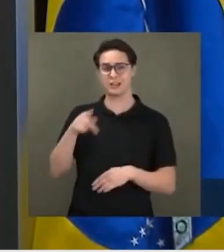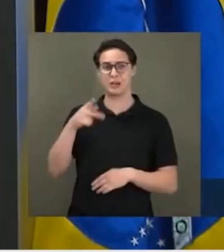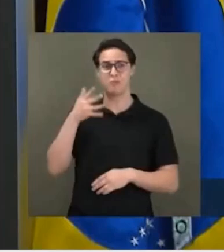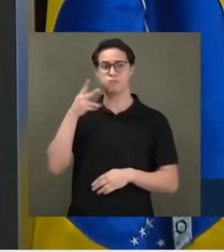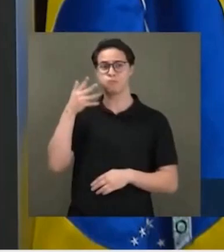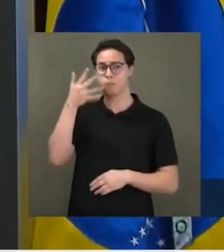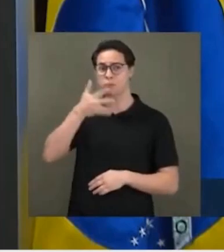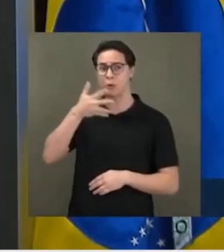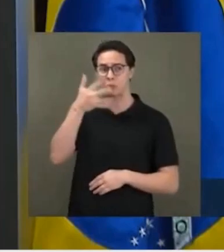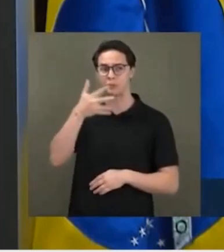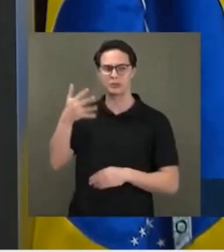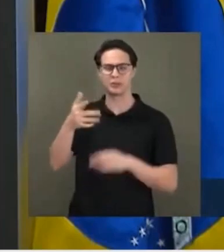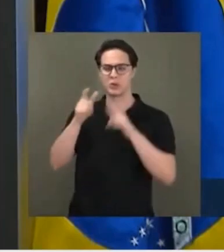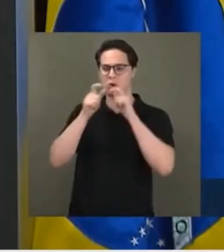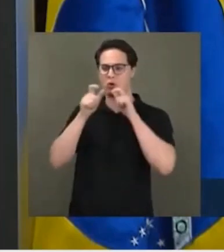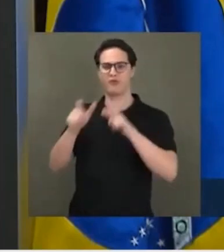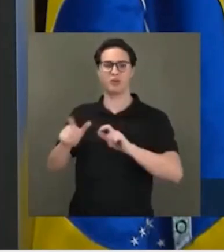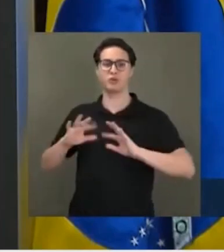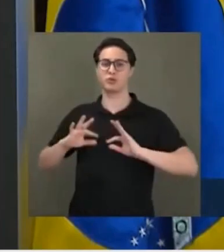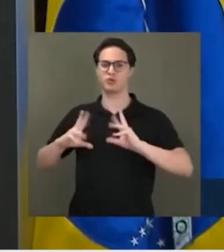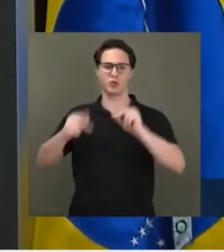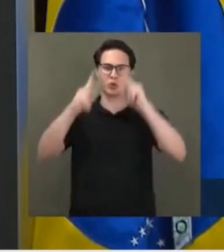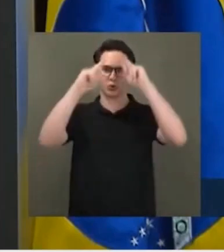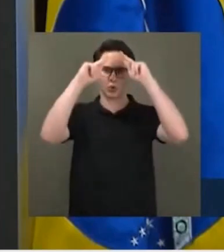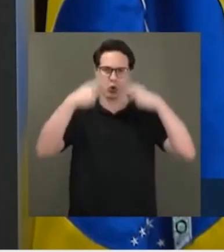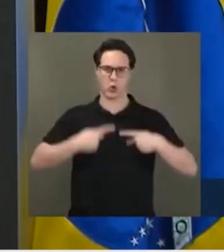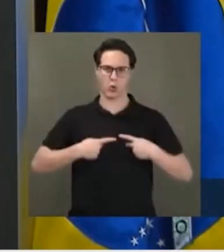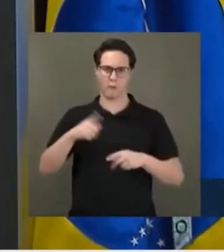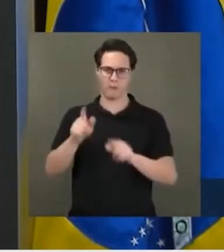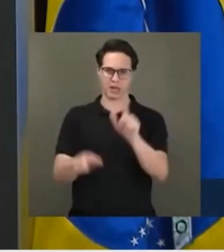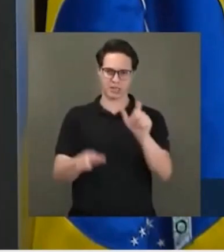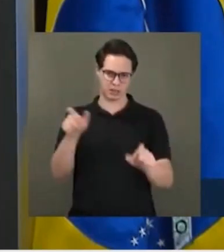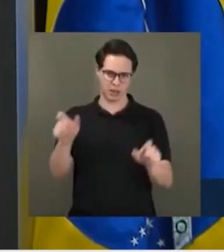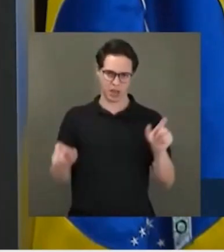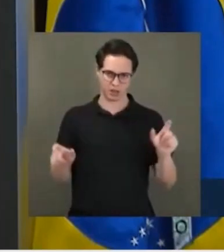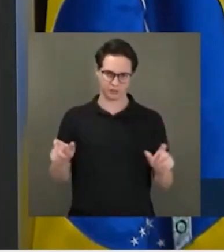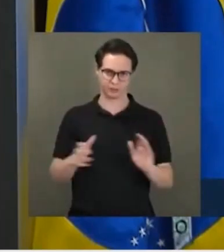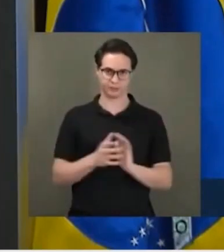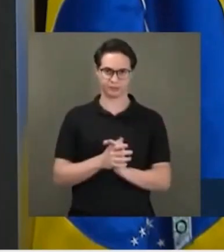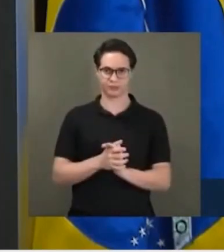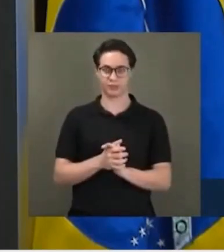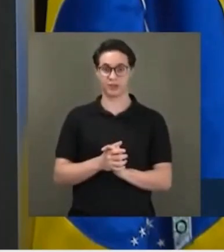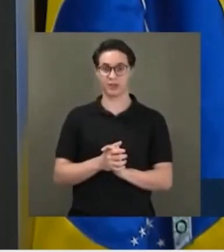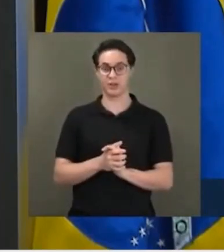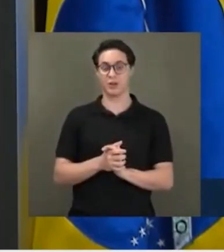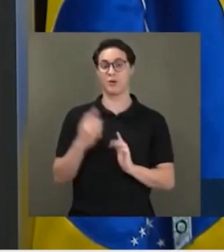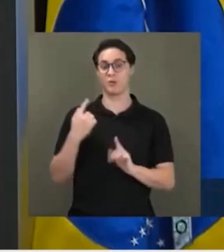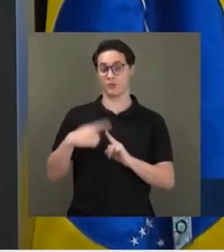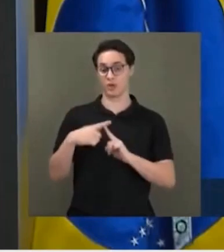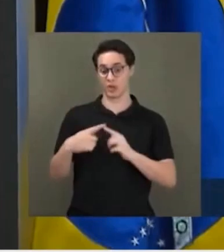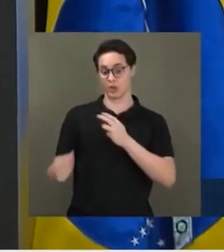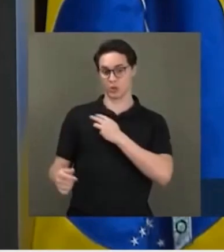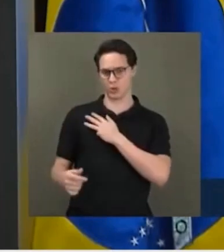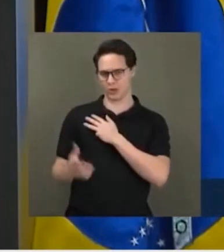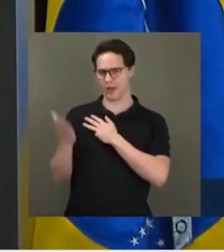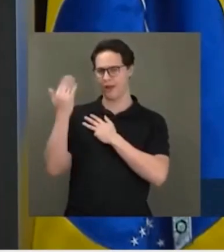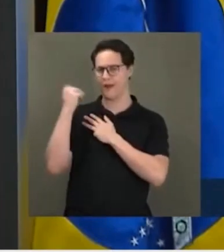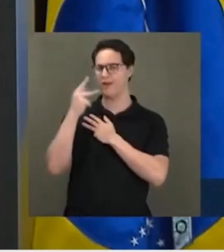humanidade ao fazer uma analogia entre os conflitos em Gaza e o